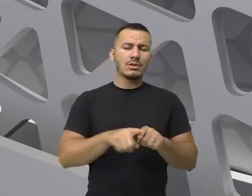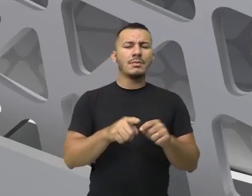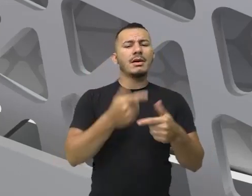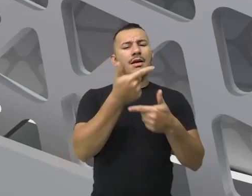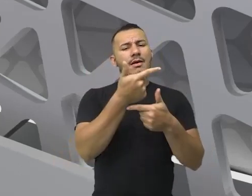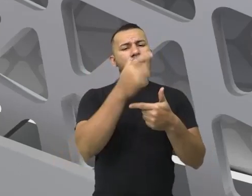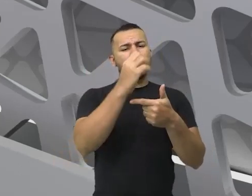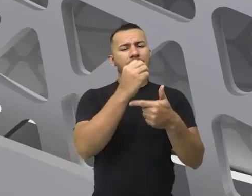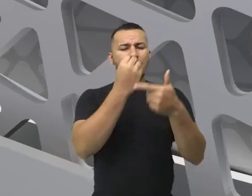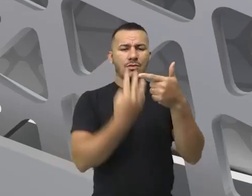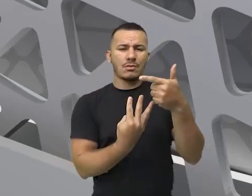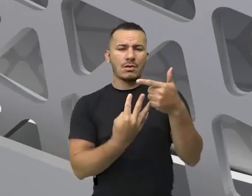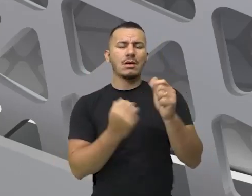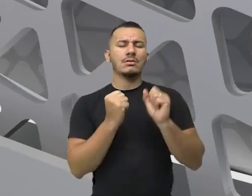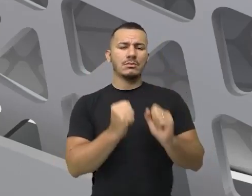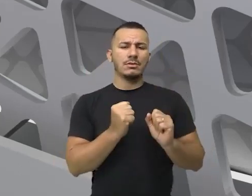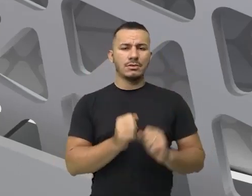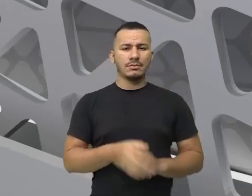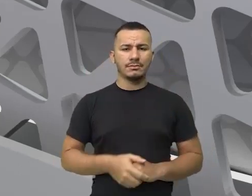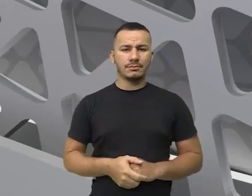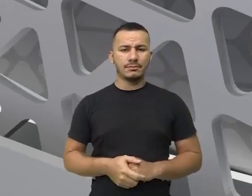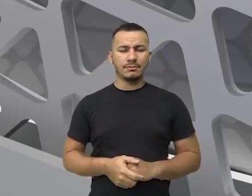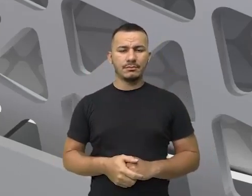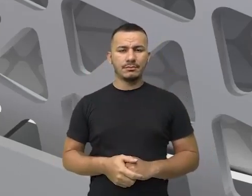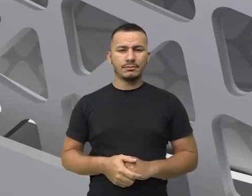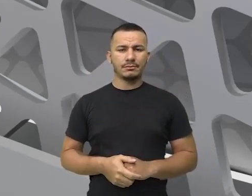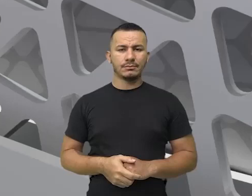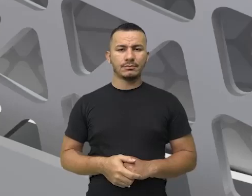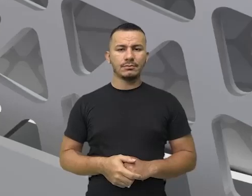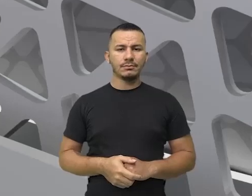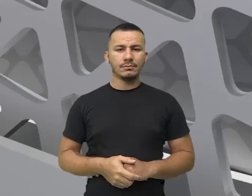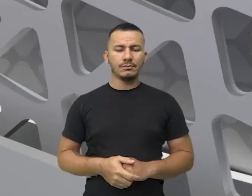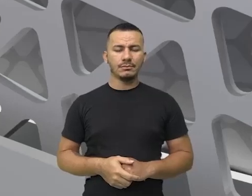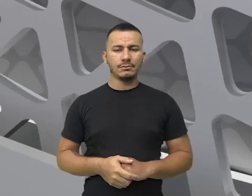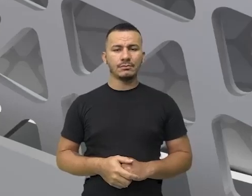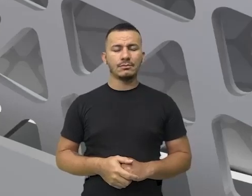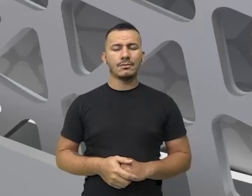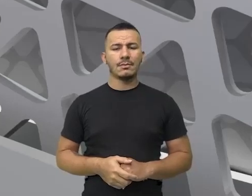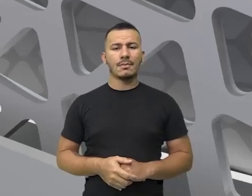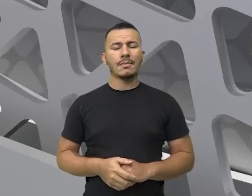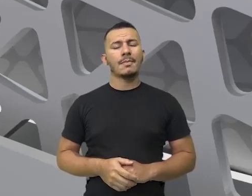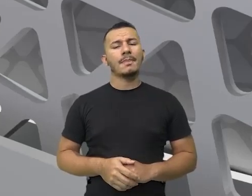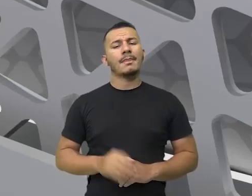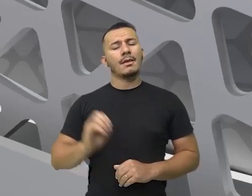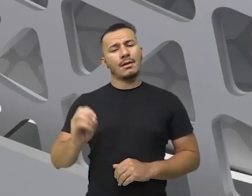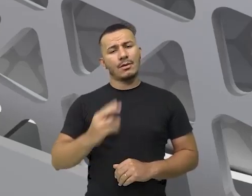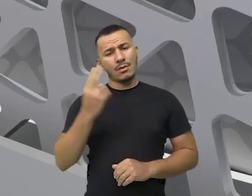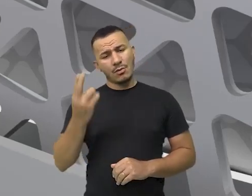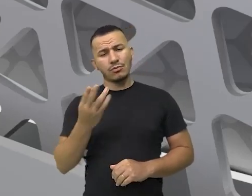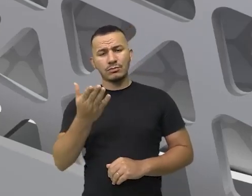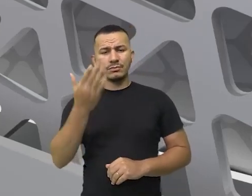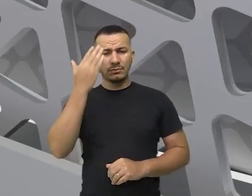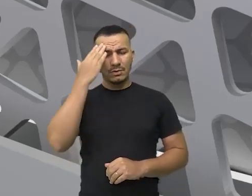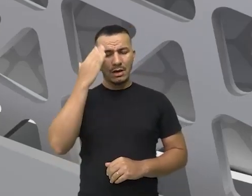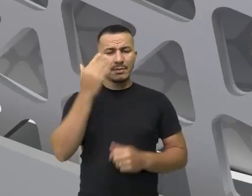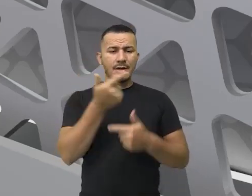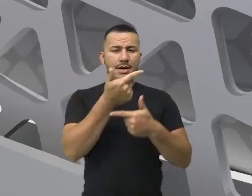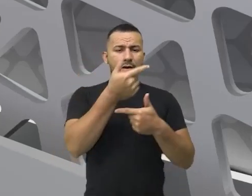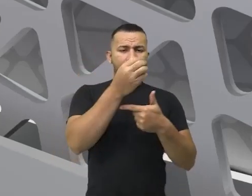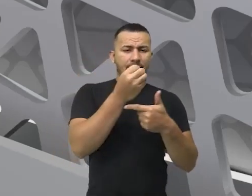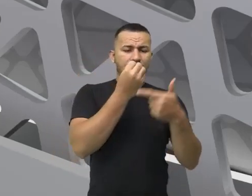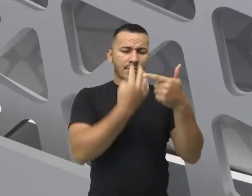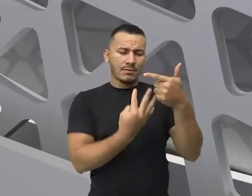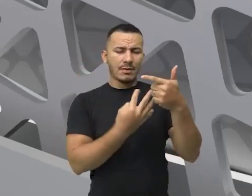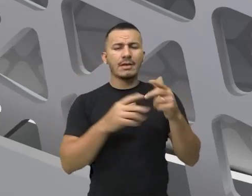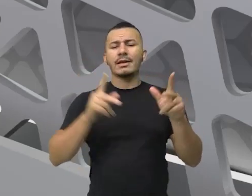numerador e no denominador eu coloco o número 4. 20 sobre 4. Mas você já sabe que 20 sobre 4 é a